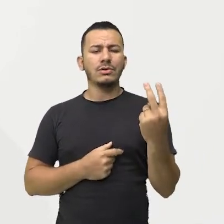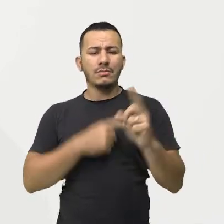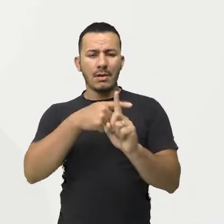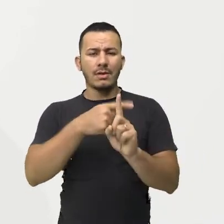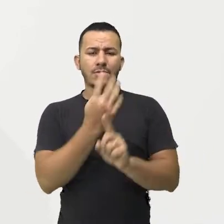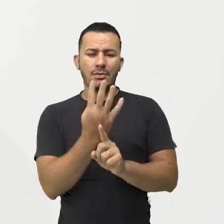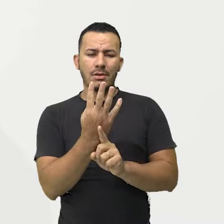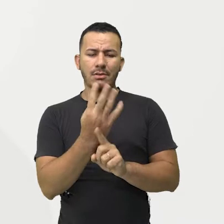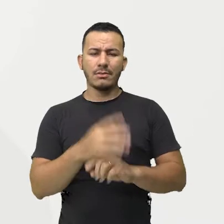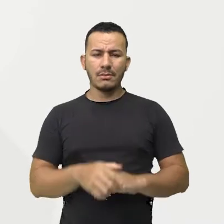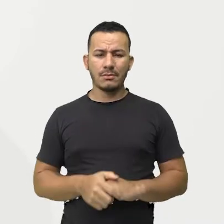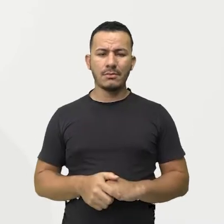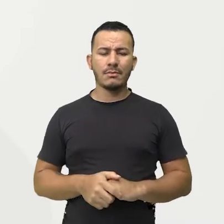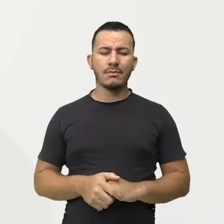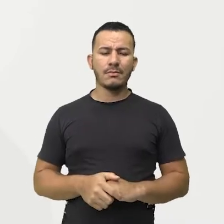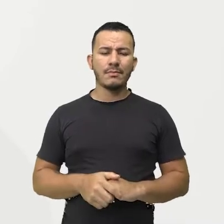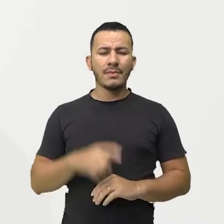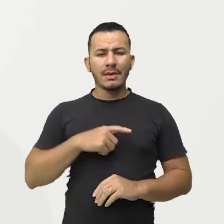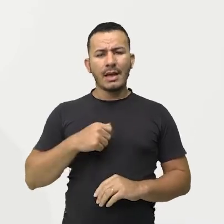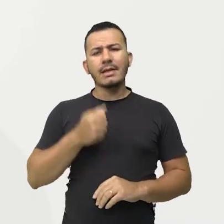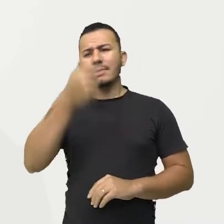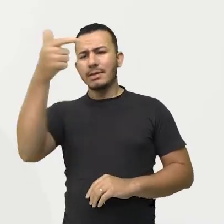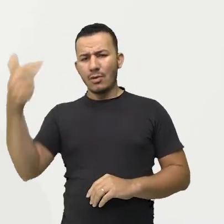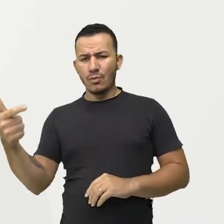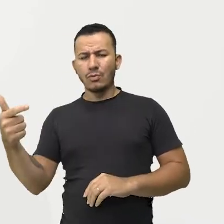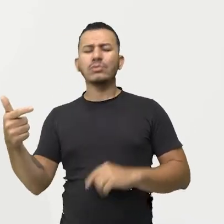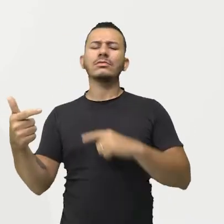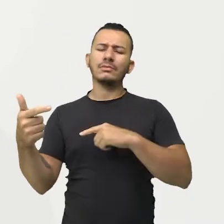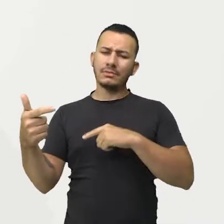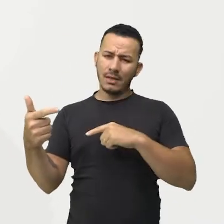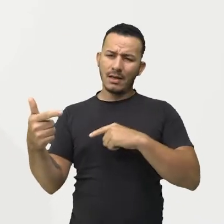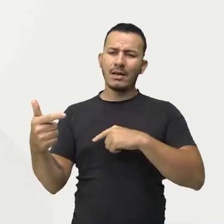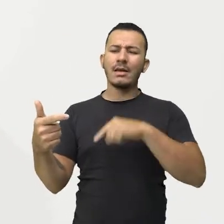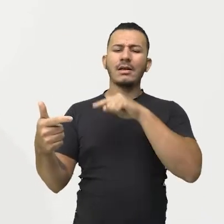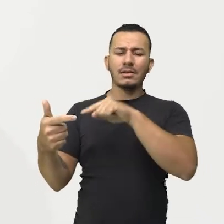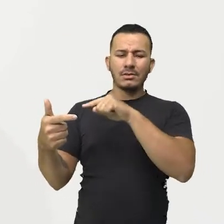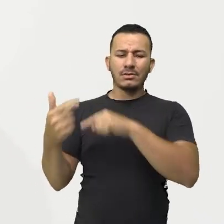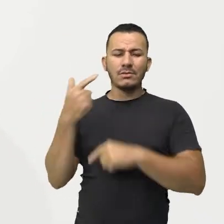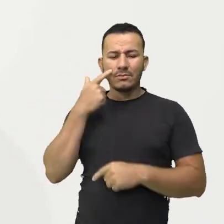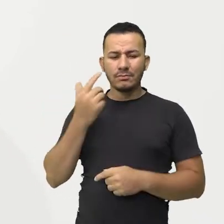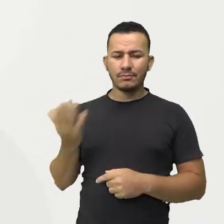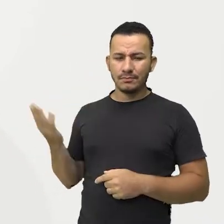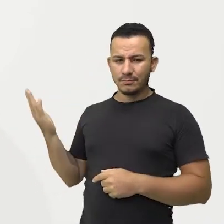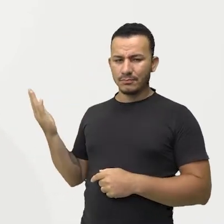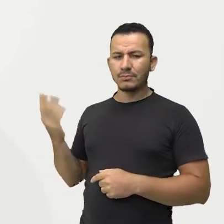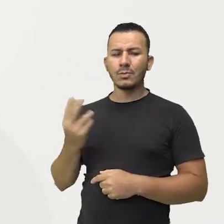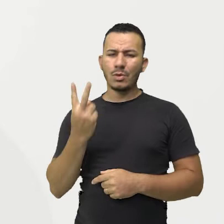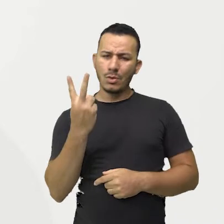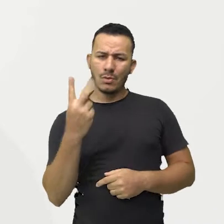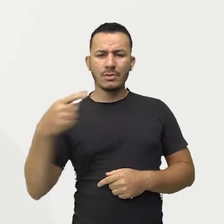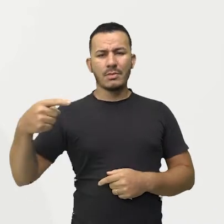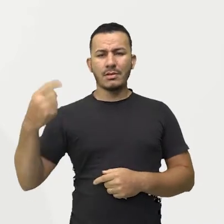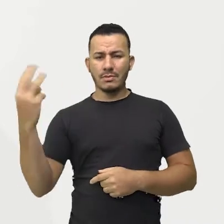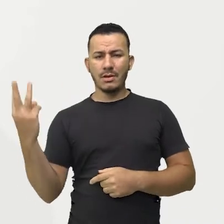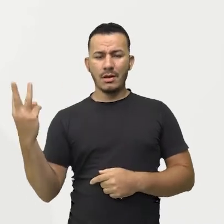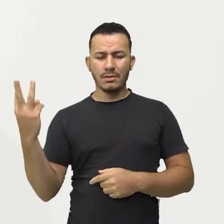ó. Possui segundo membro? Possui, professor. Olha só, está aqui o segundo membro,